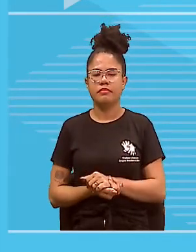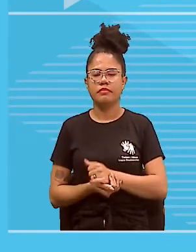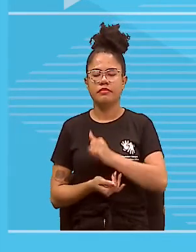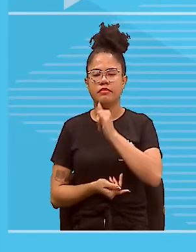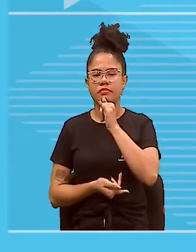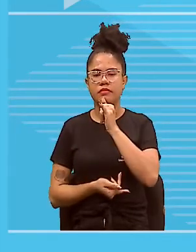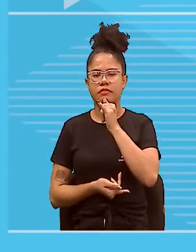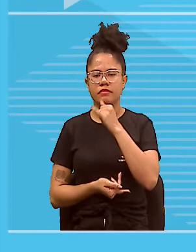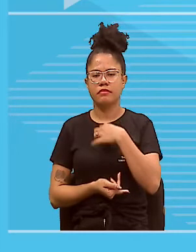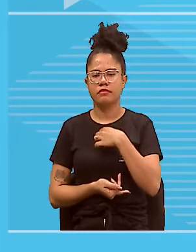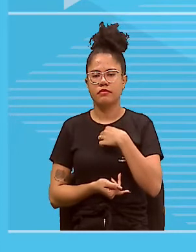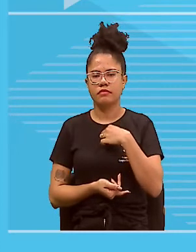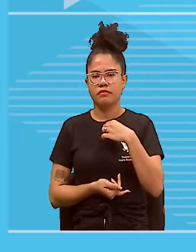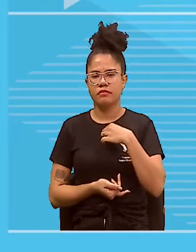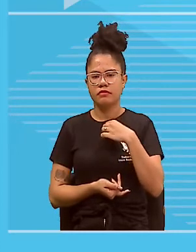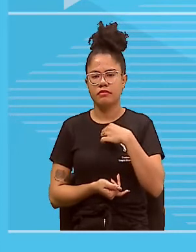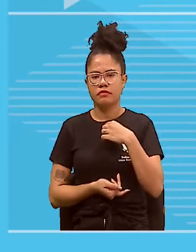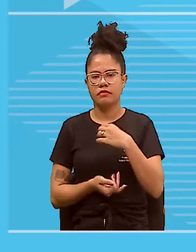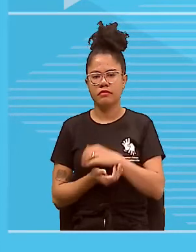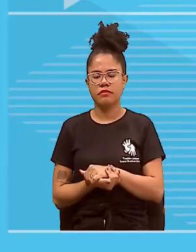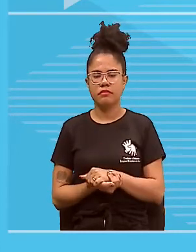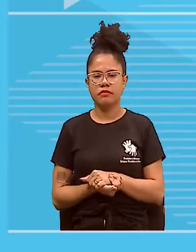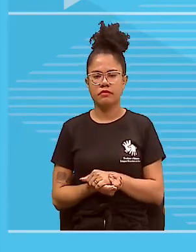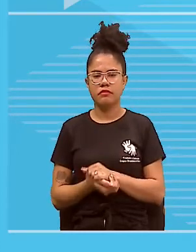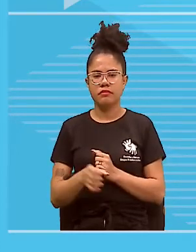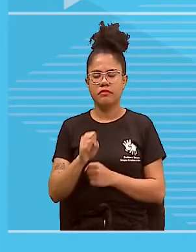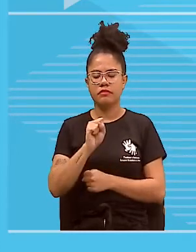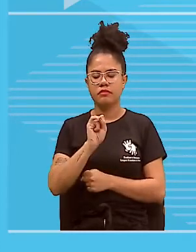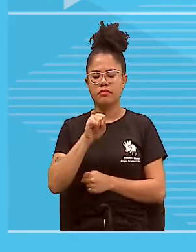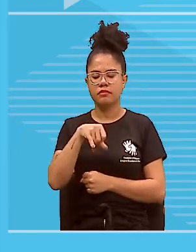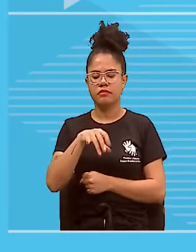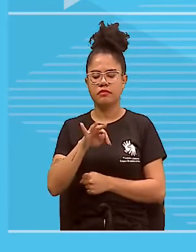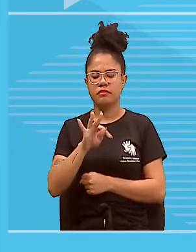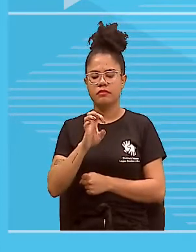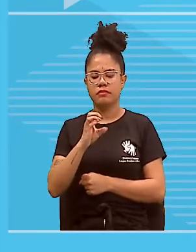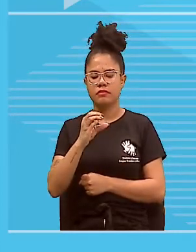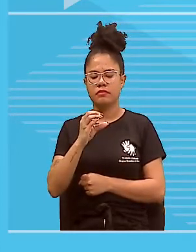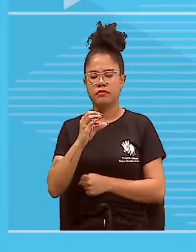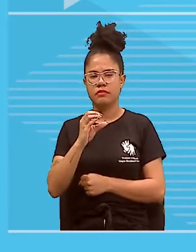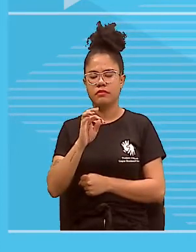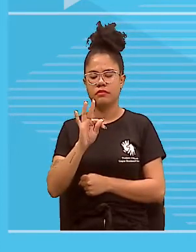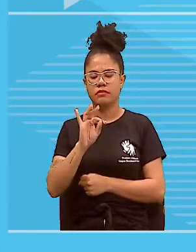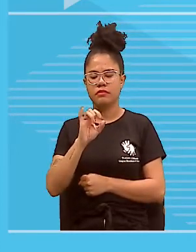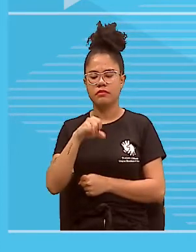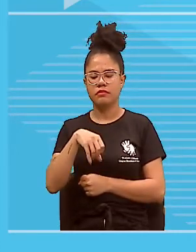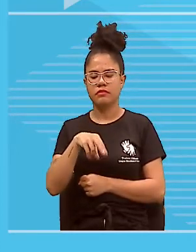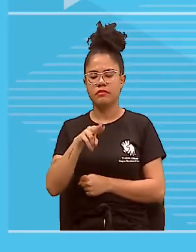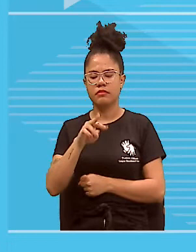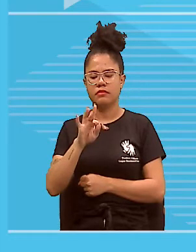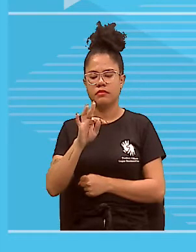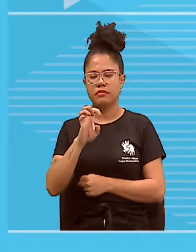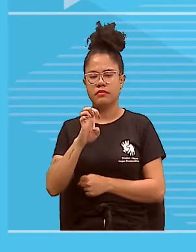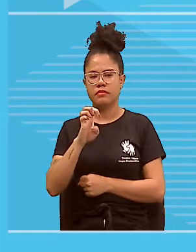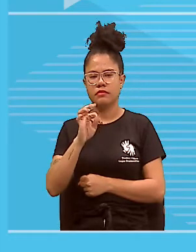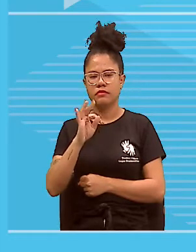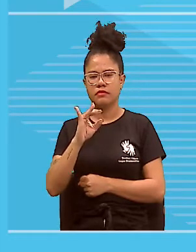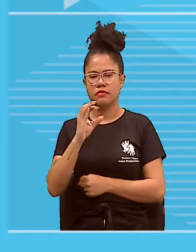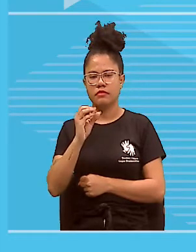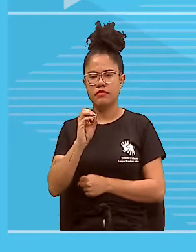os tecidos sintéticos é materiais feitos de plástico principalmente